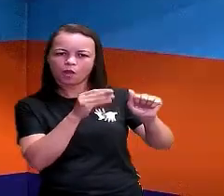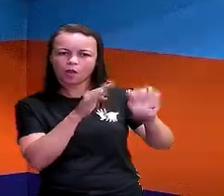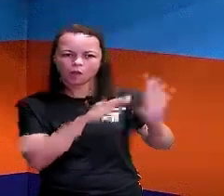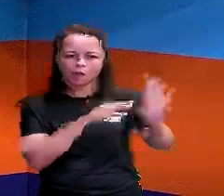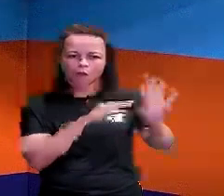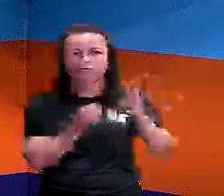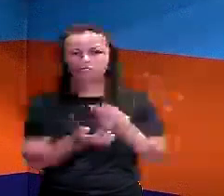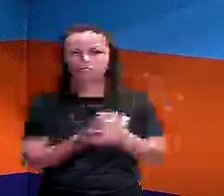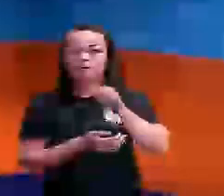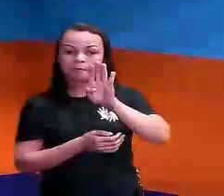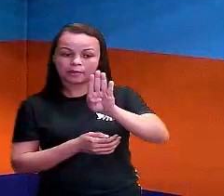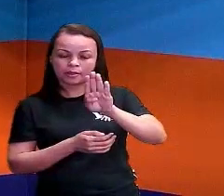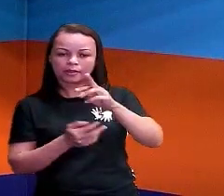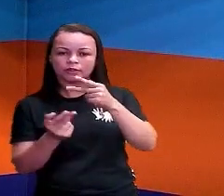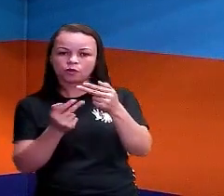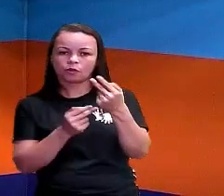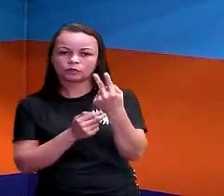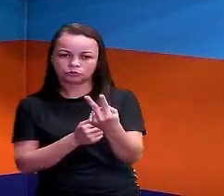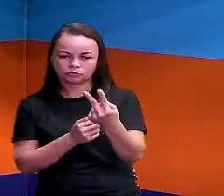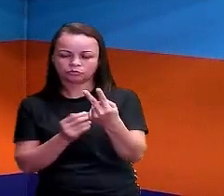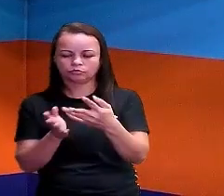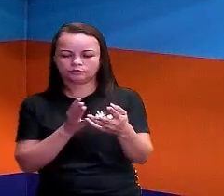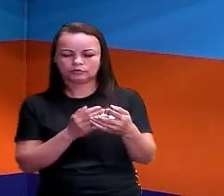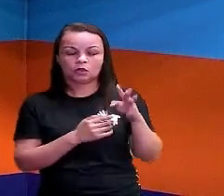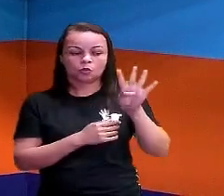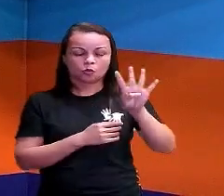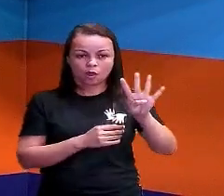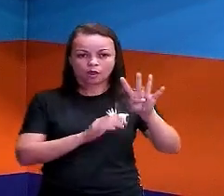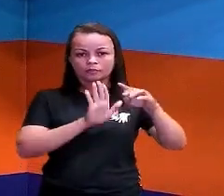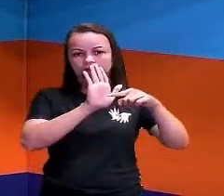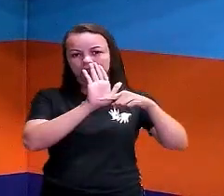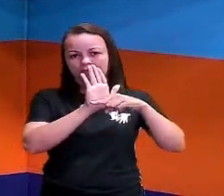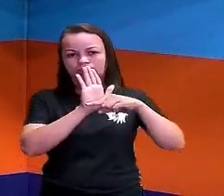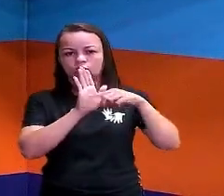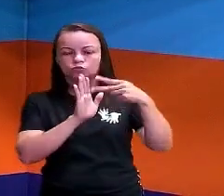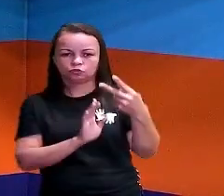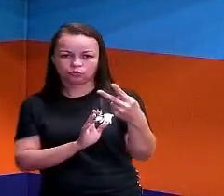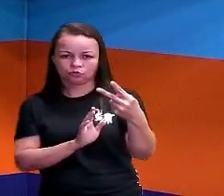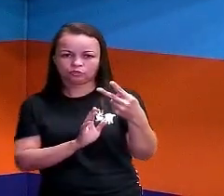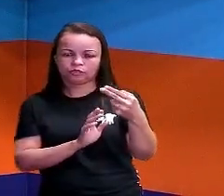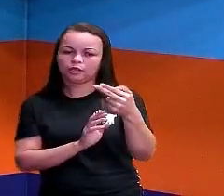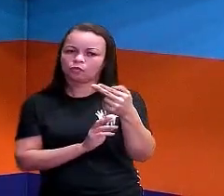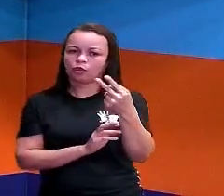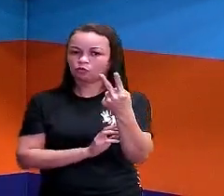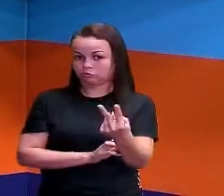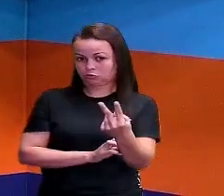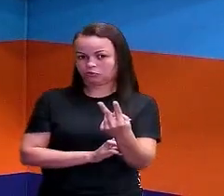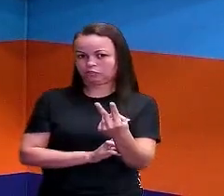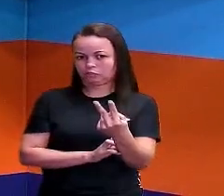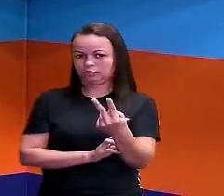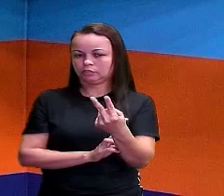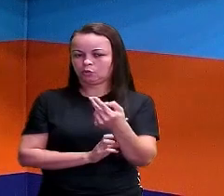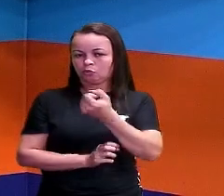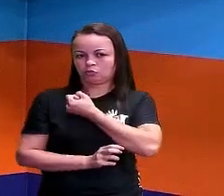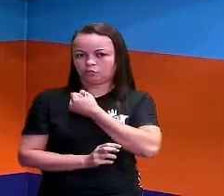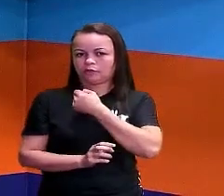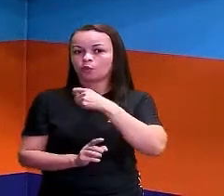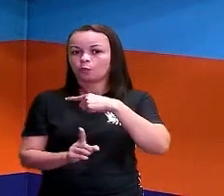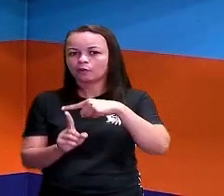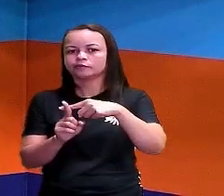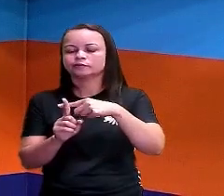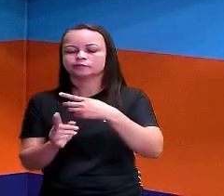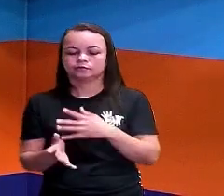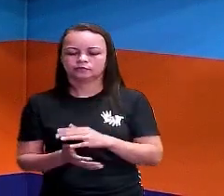seja 2, tá? Então, ó, 4 menos 2 vai dar 2. Deu um número positivo. Mas